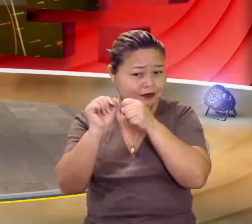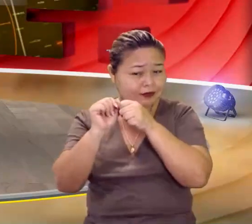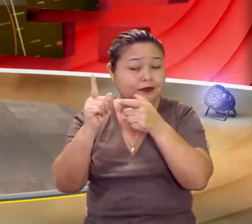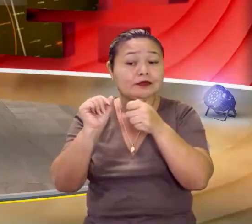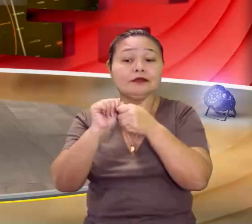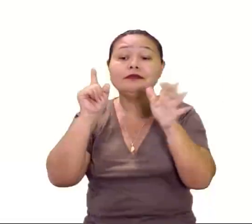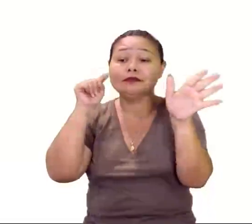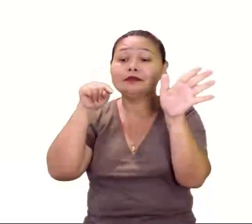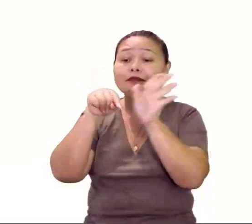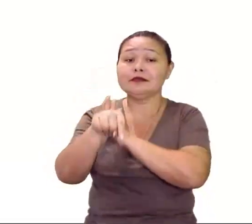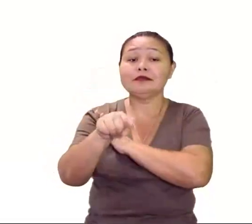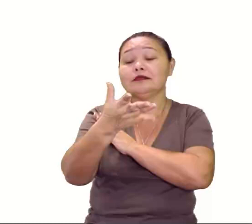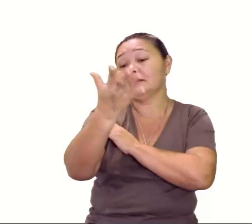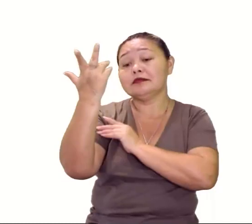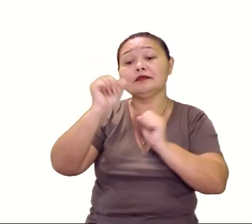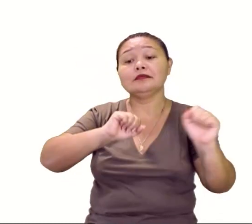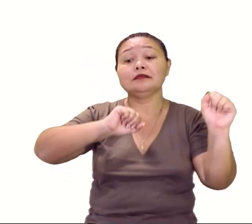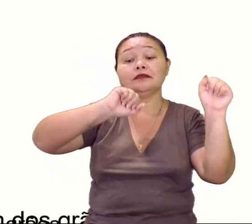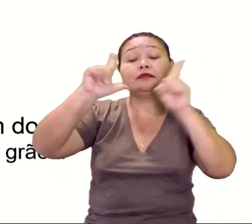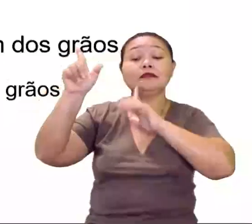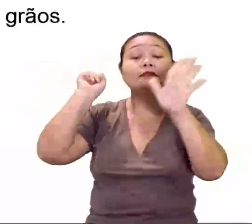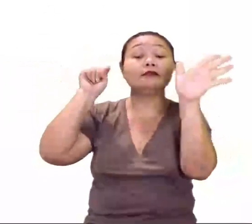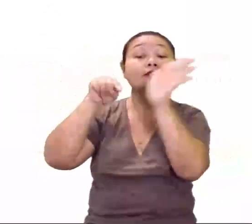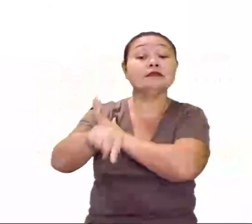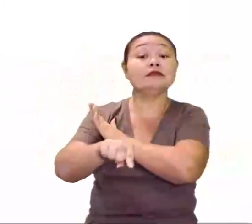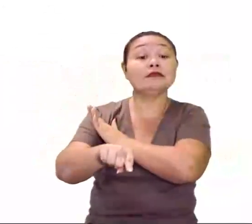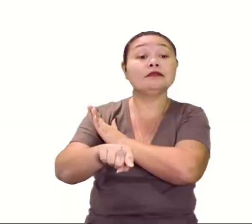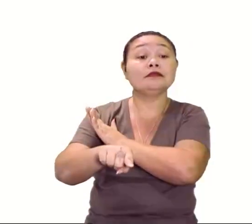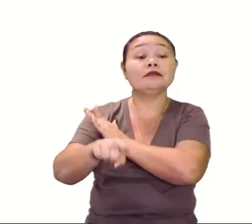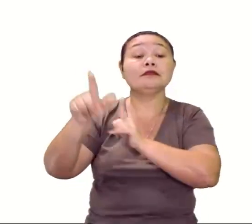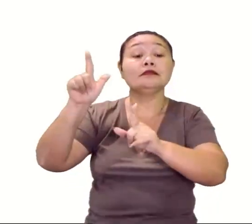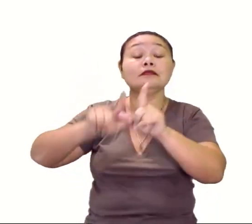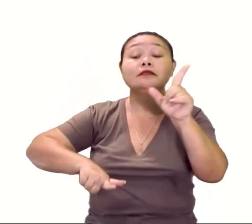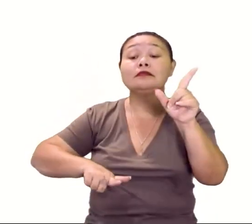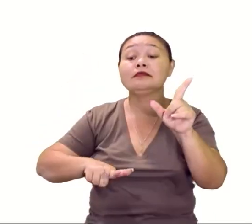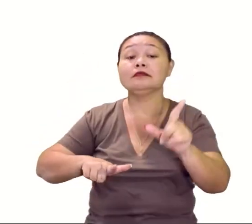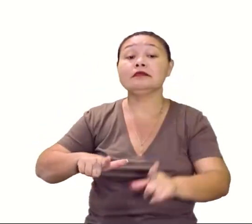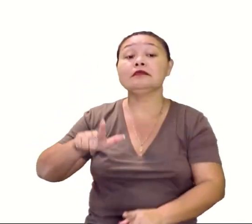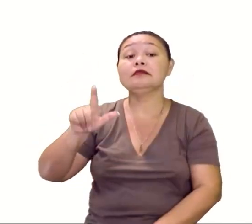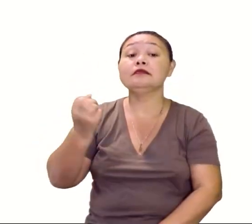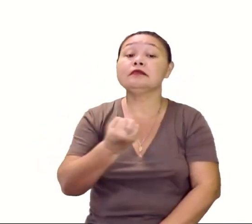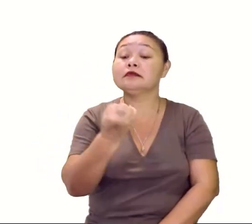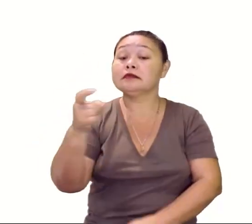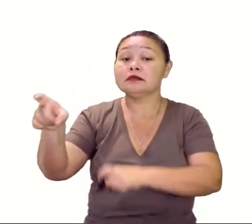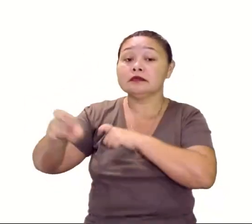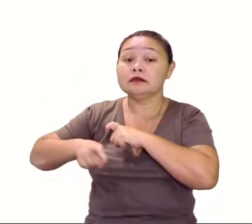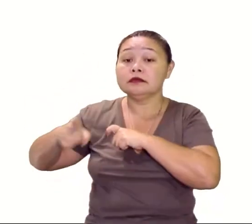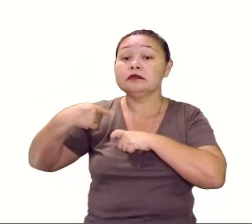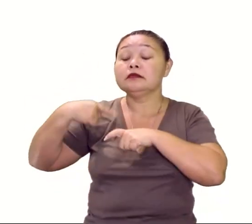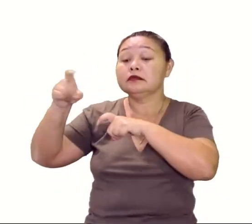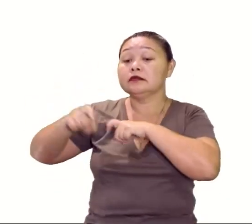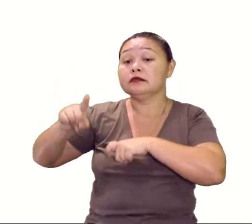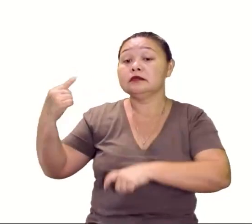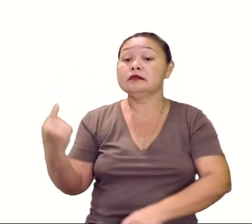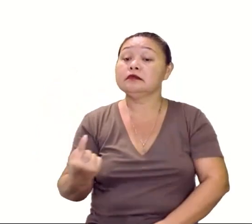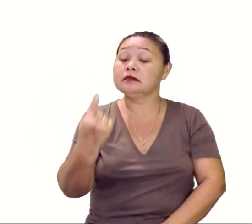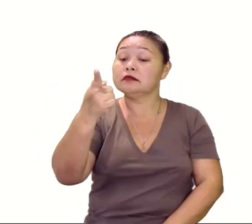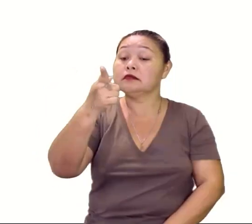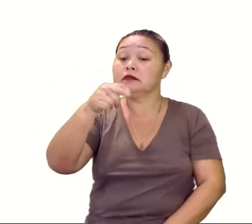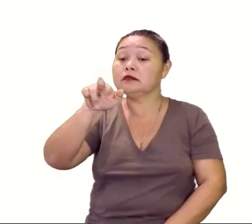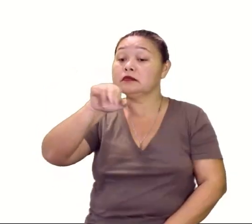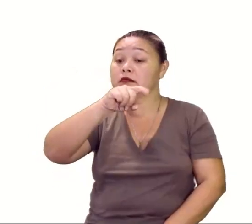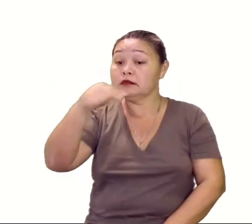perguntas para responder. Vamos no slide. A pergunta, letra A, é o seguinte. O número de agricultores que cultivam